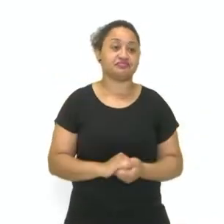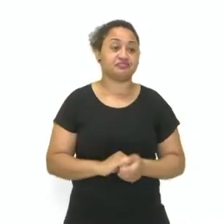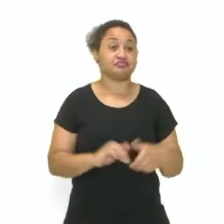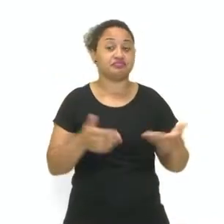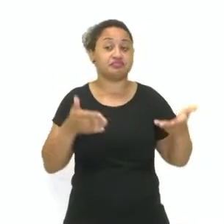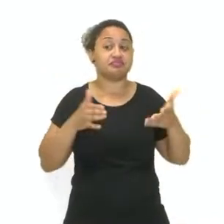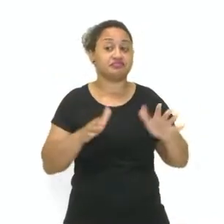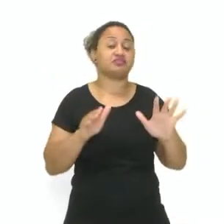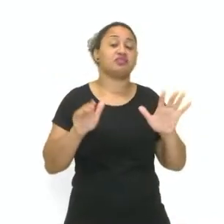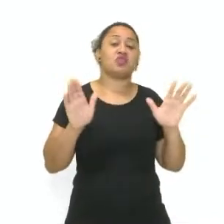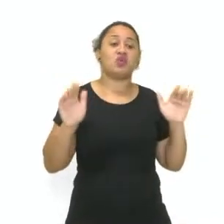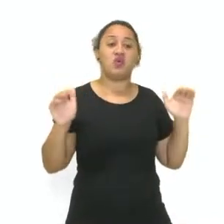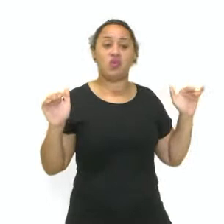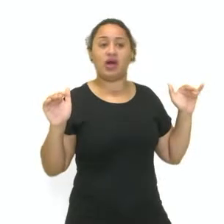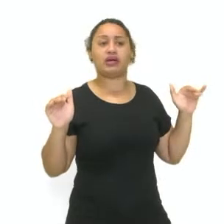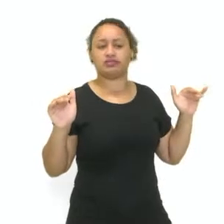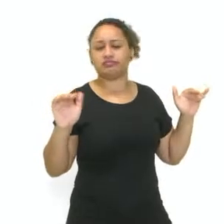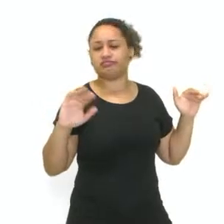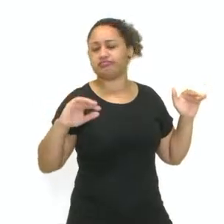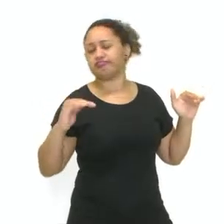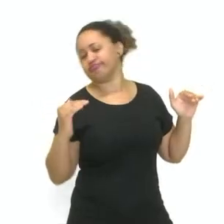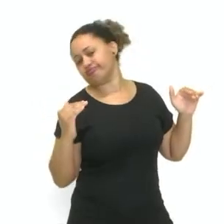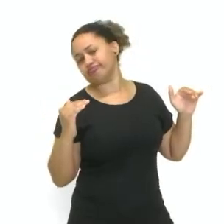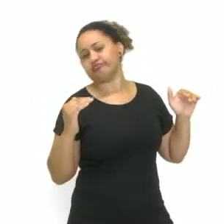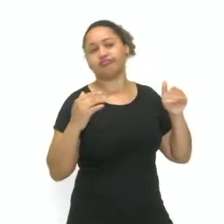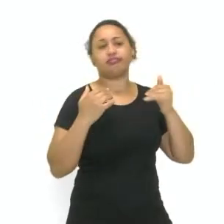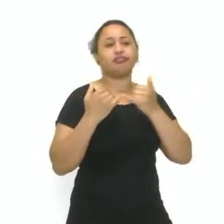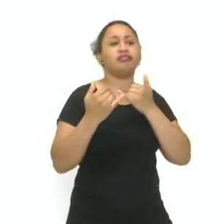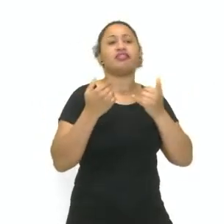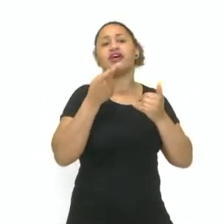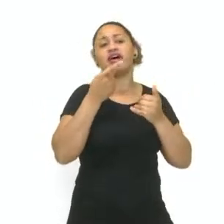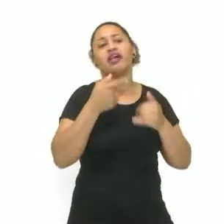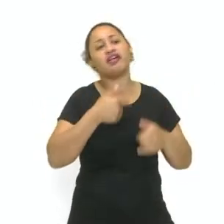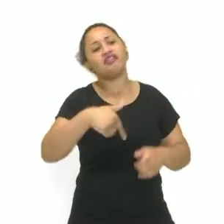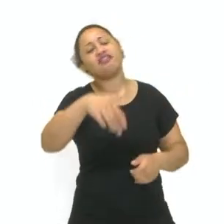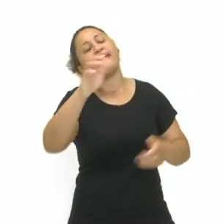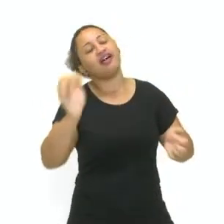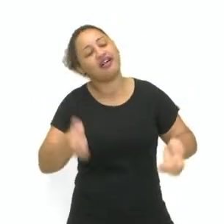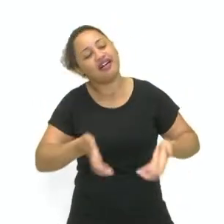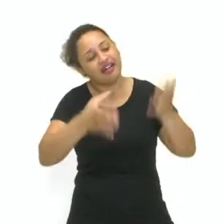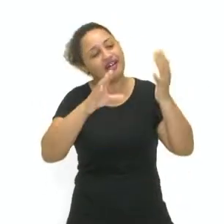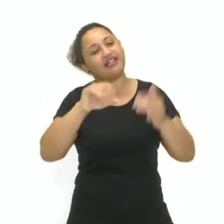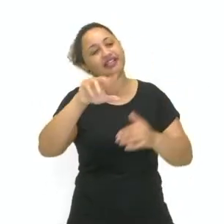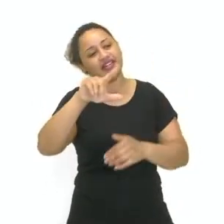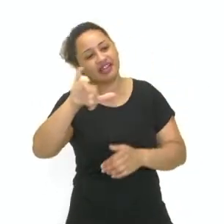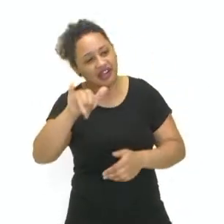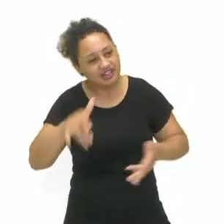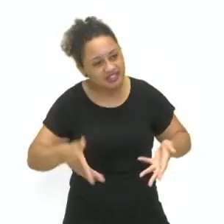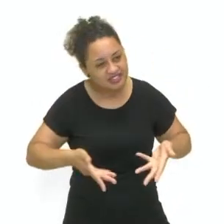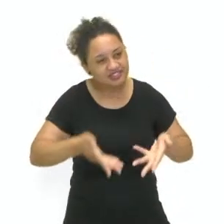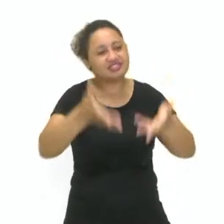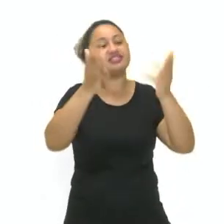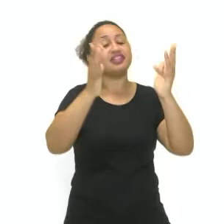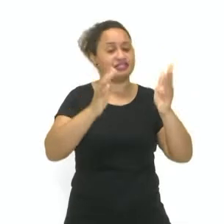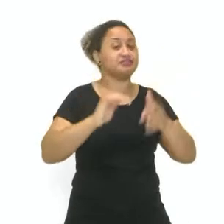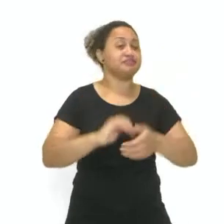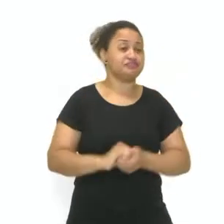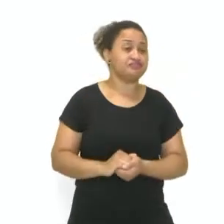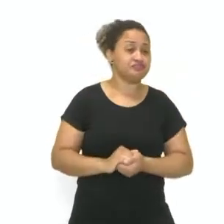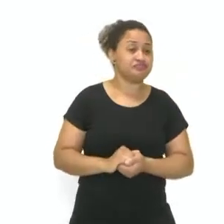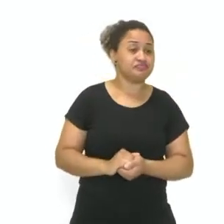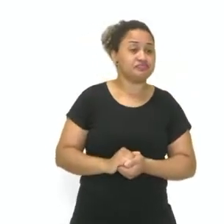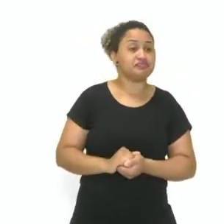um anjo torto, desses que vivem na sombra, disse: vai, Carlos, ser gauche na vida, né? Pronuncia-se gauche,